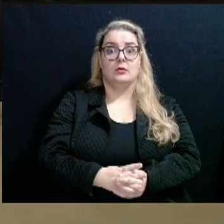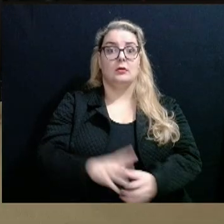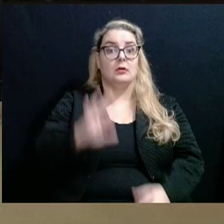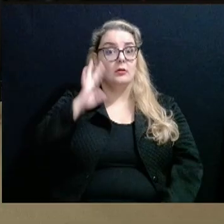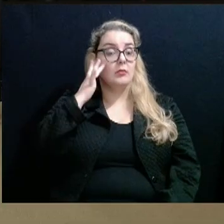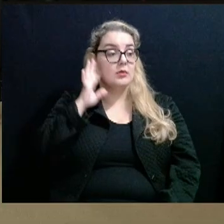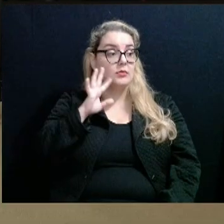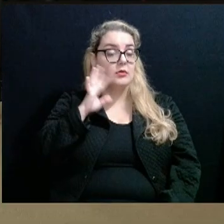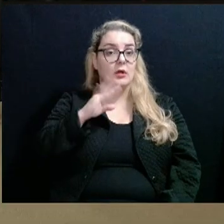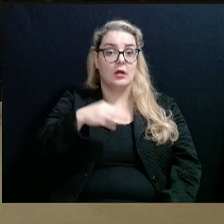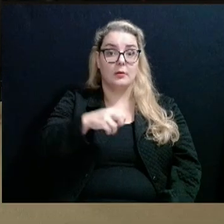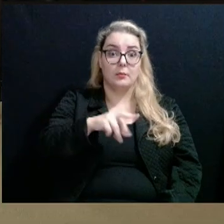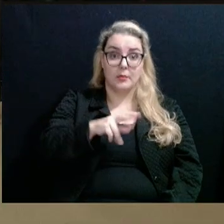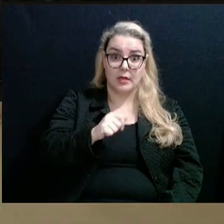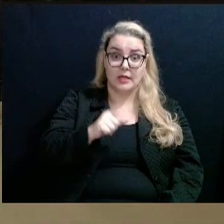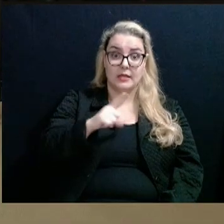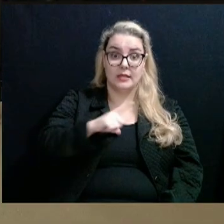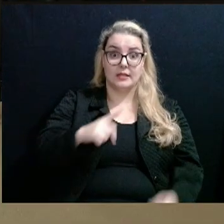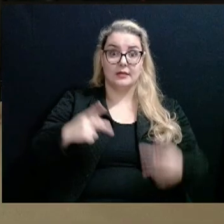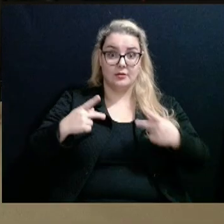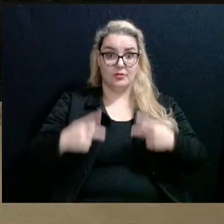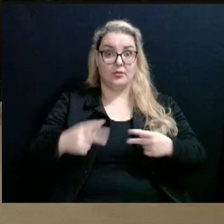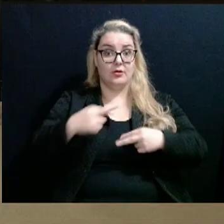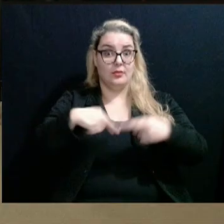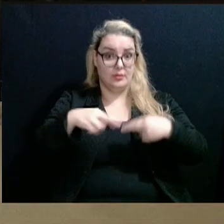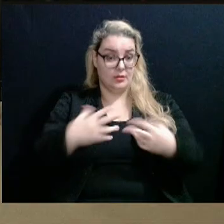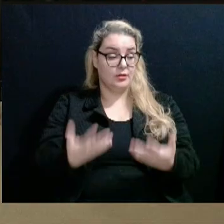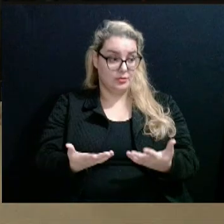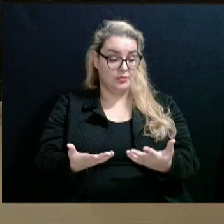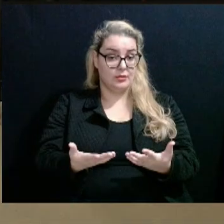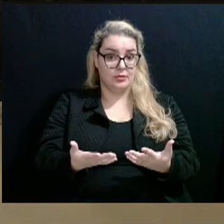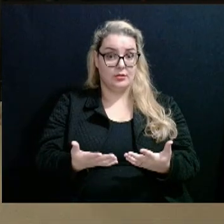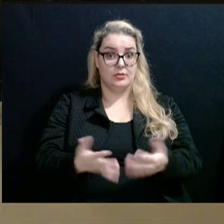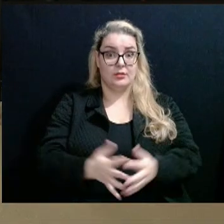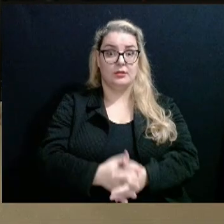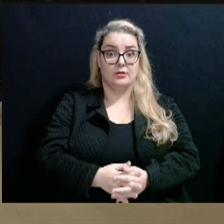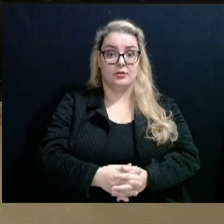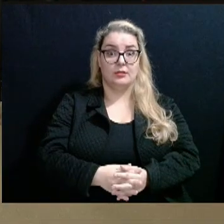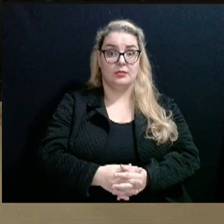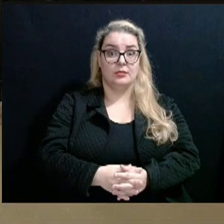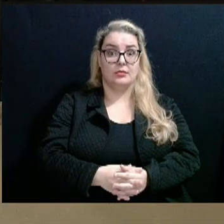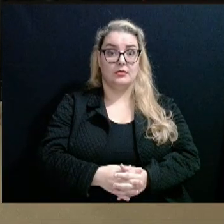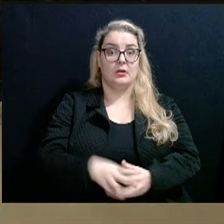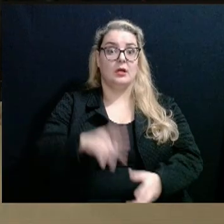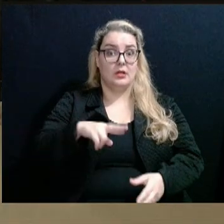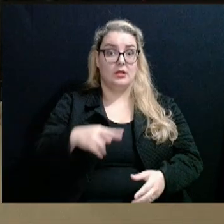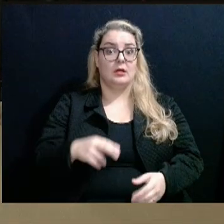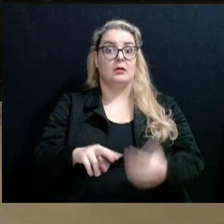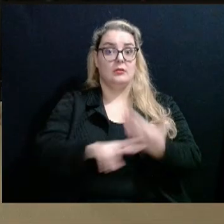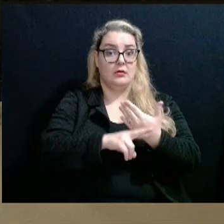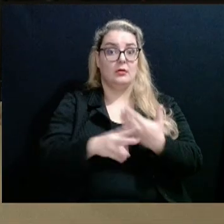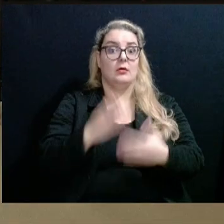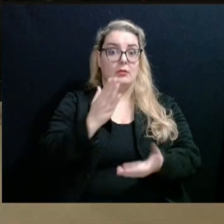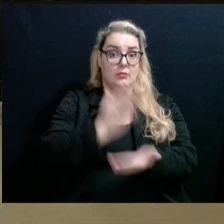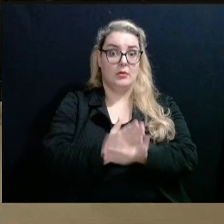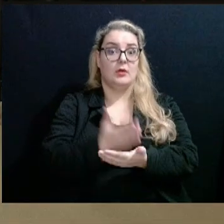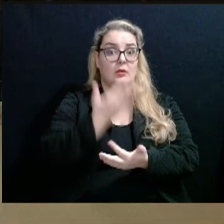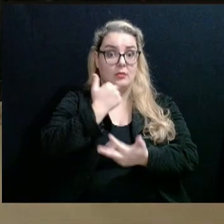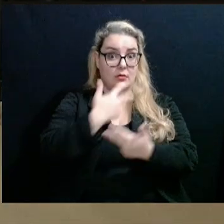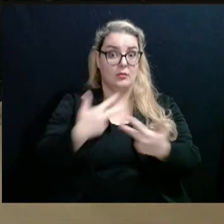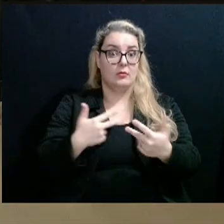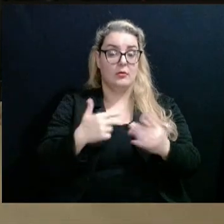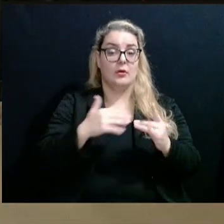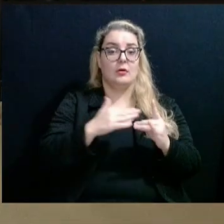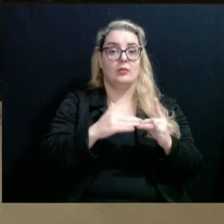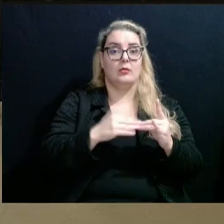um posicionamento com relação aos motivos que levaram ela a parar o consumo de proteína animal diferente do meu.